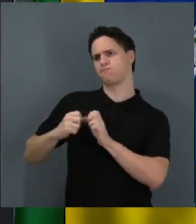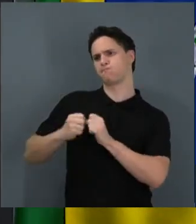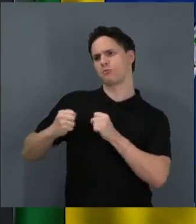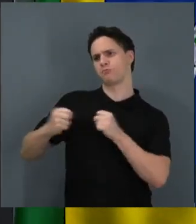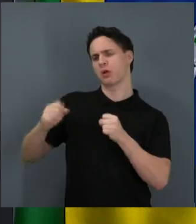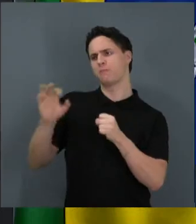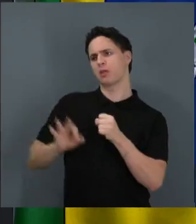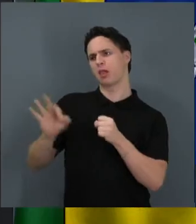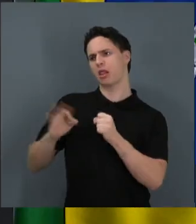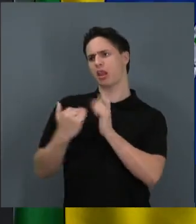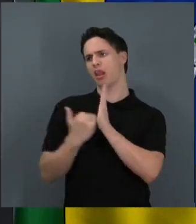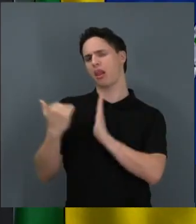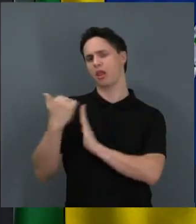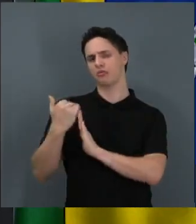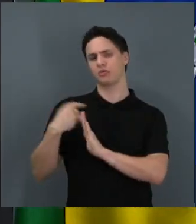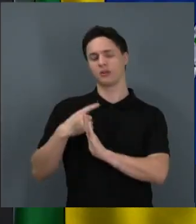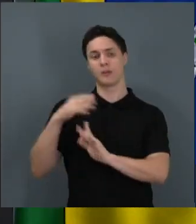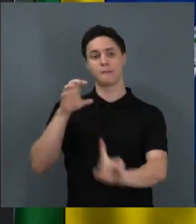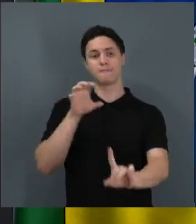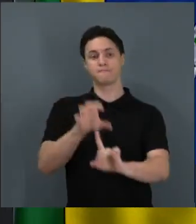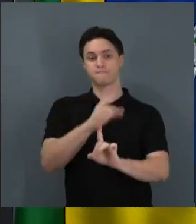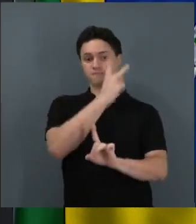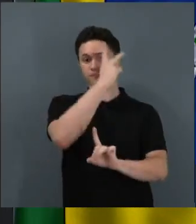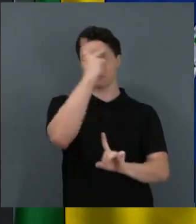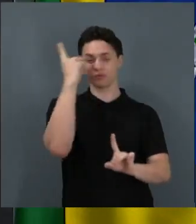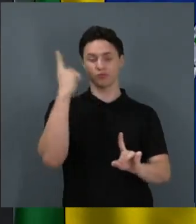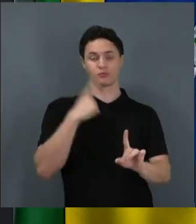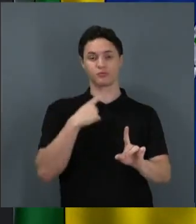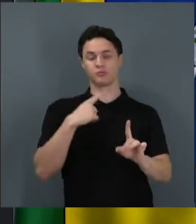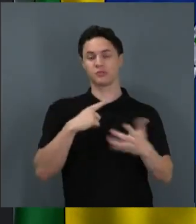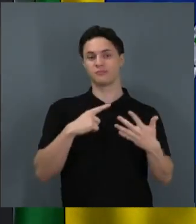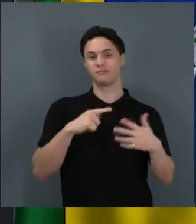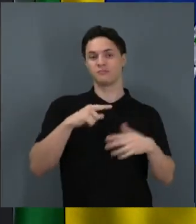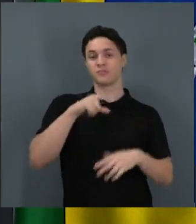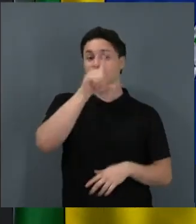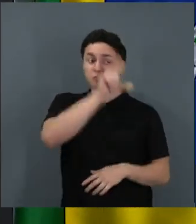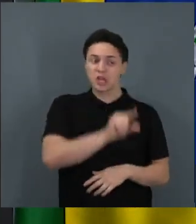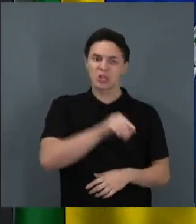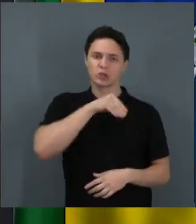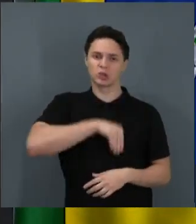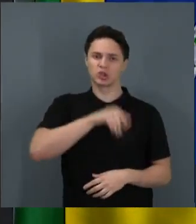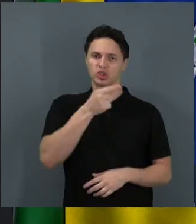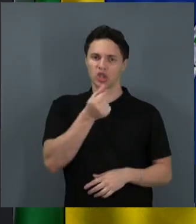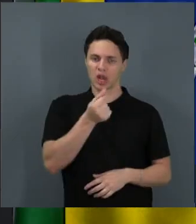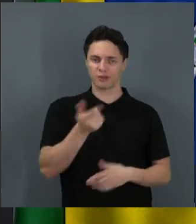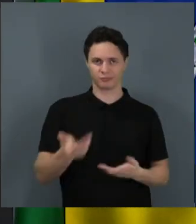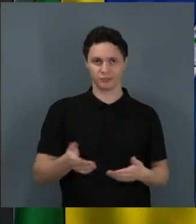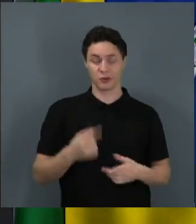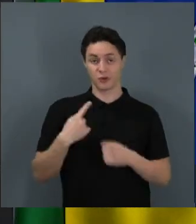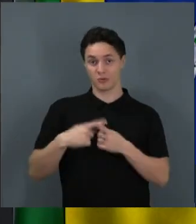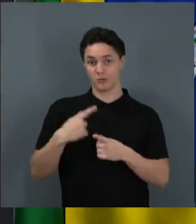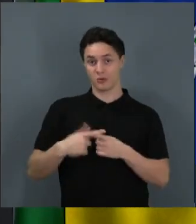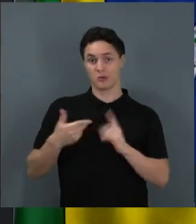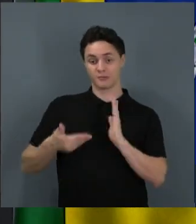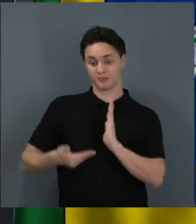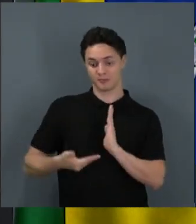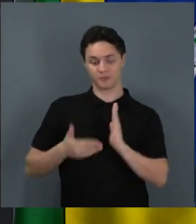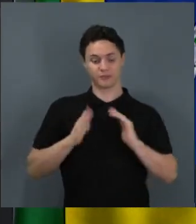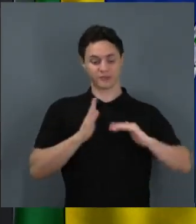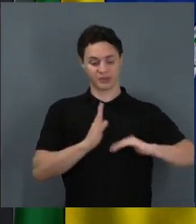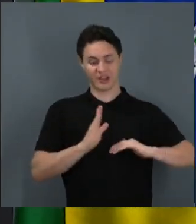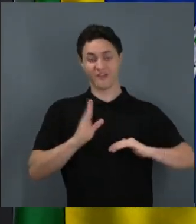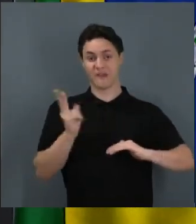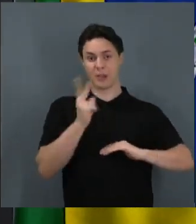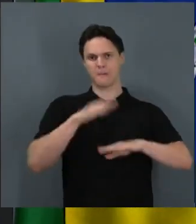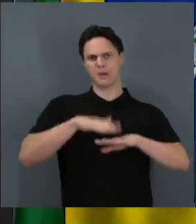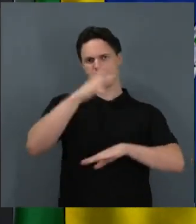impactar principalmente nos desprotegidos? Porque aqui nesta casa e lá na Câmara, valeu mais quem